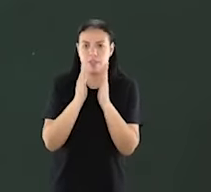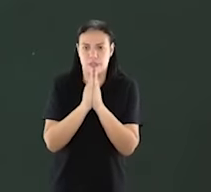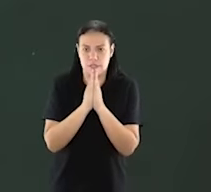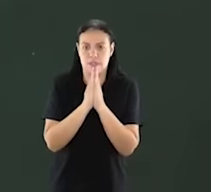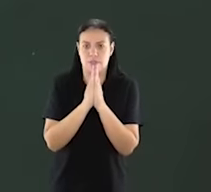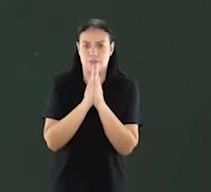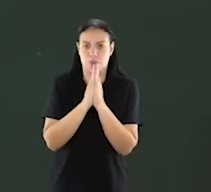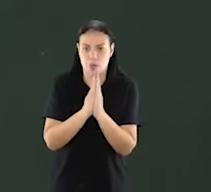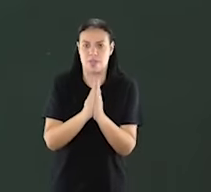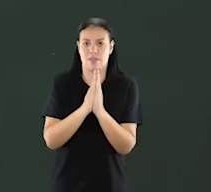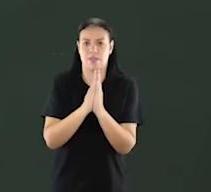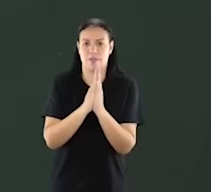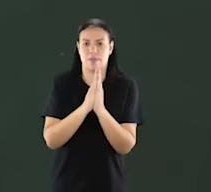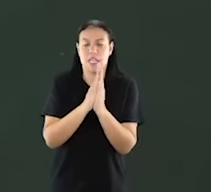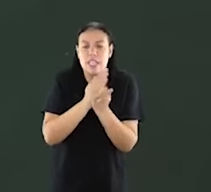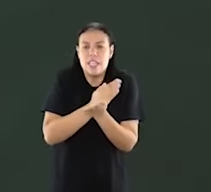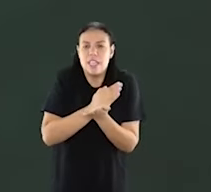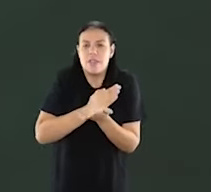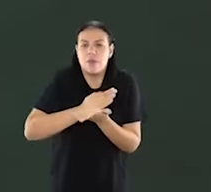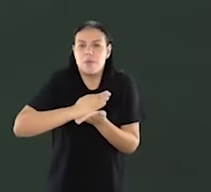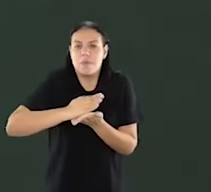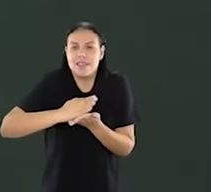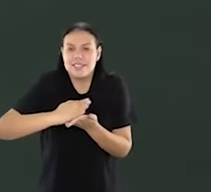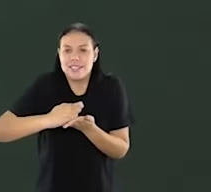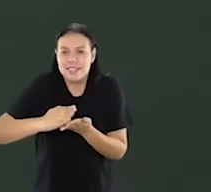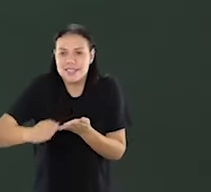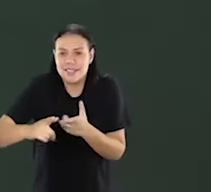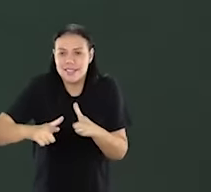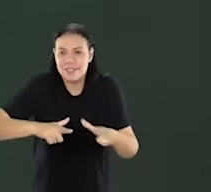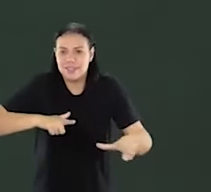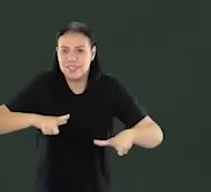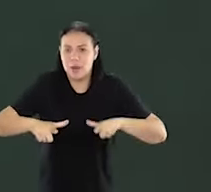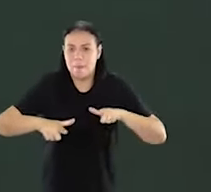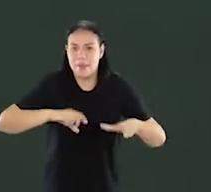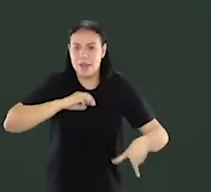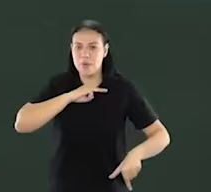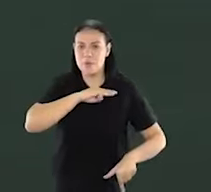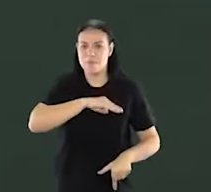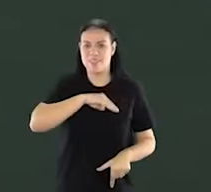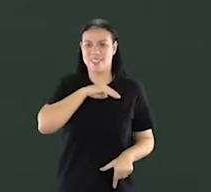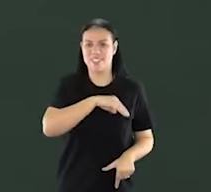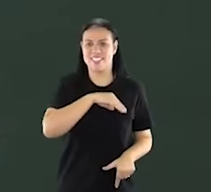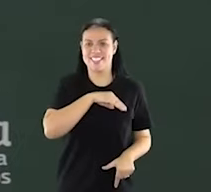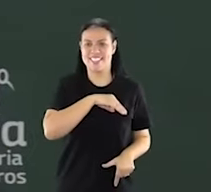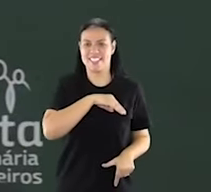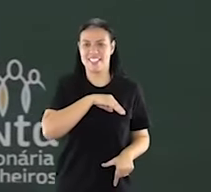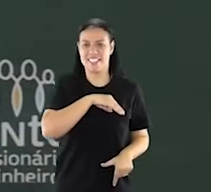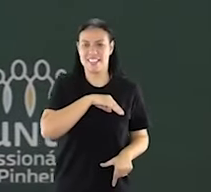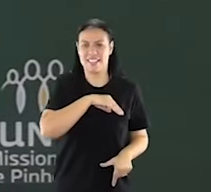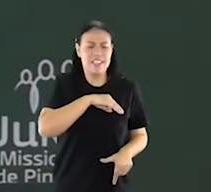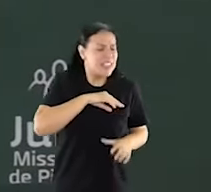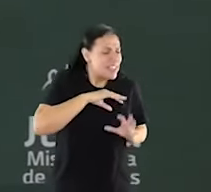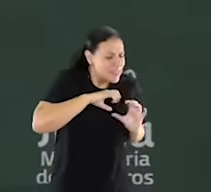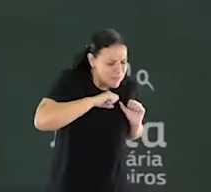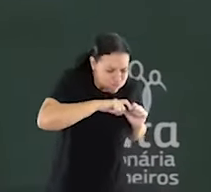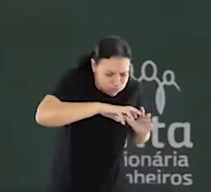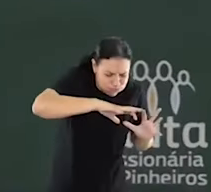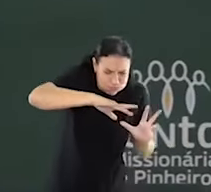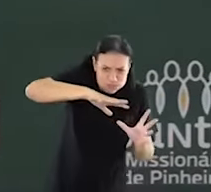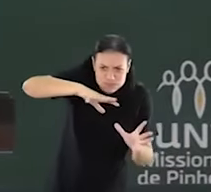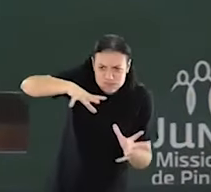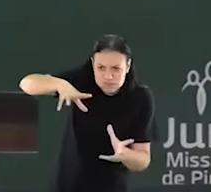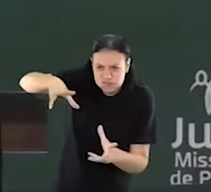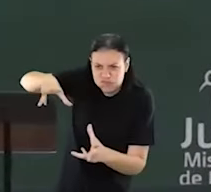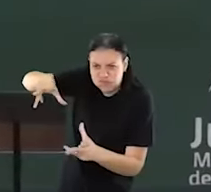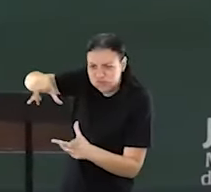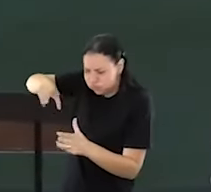de missões que alcança o mundo. E eles eram muito pobres. E os moravianos, quando